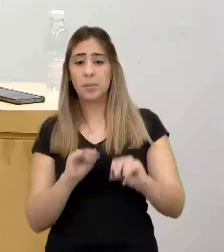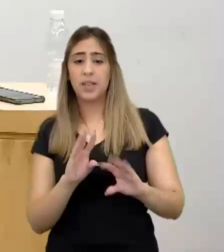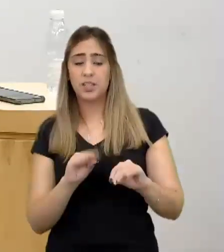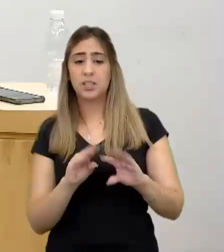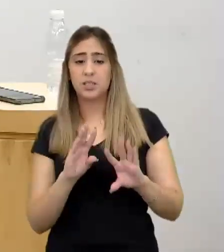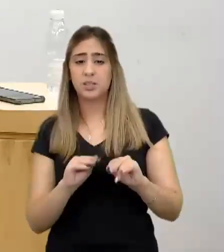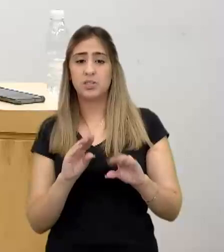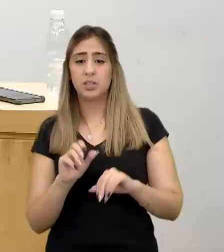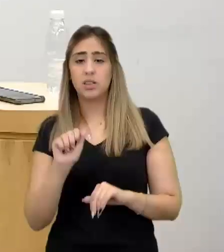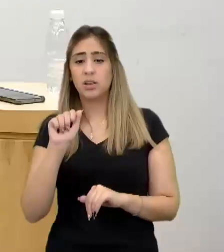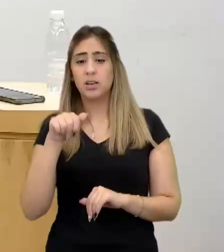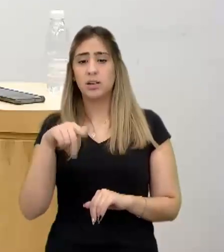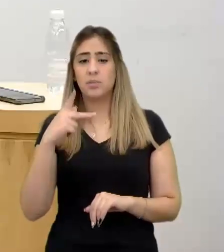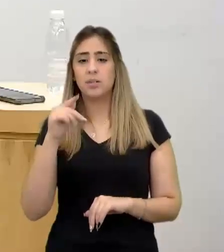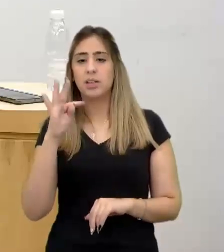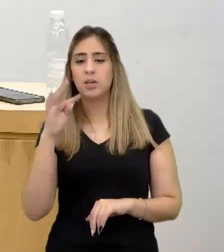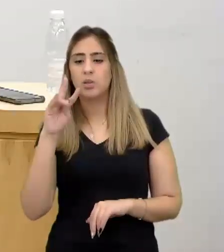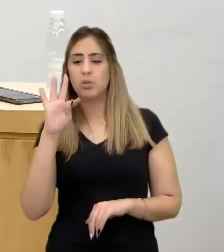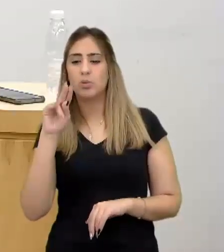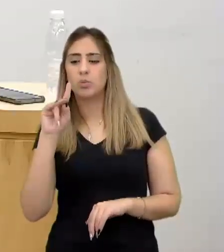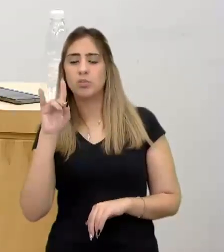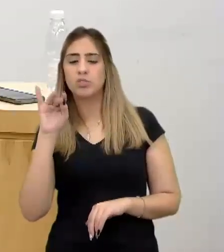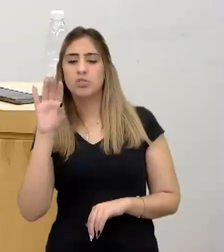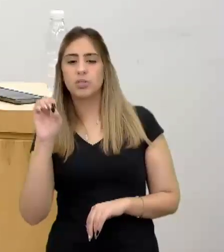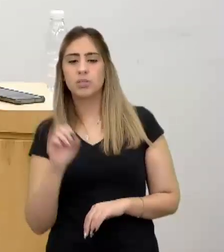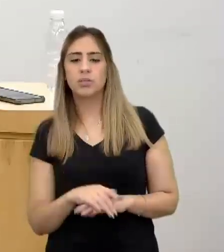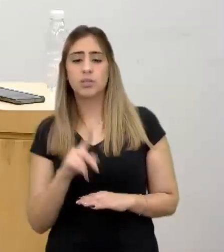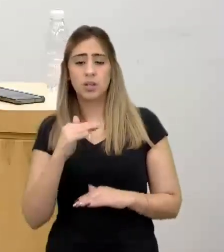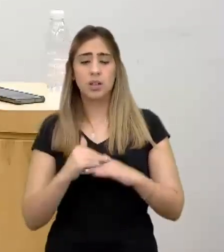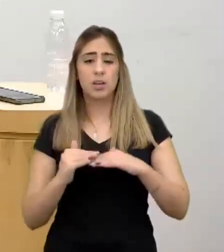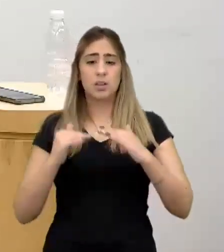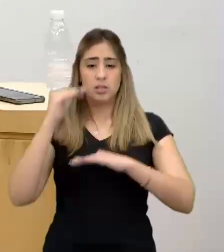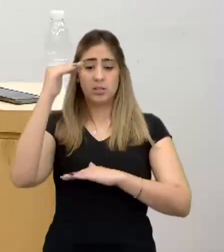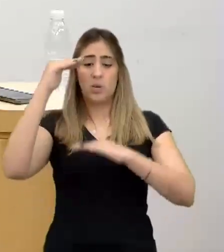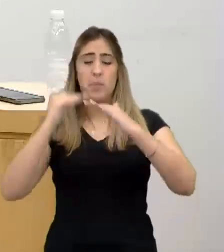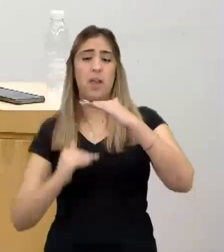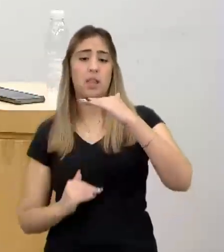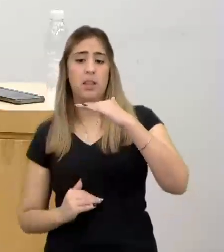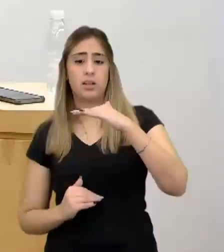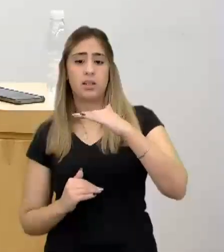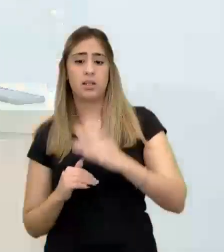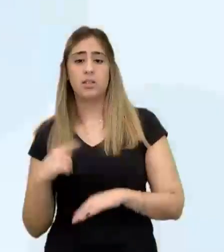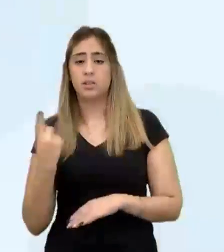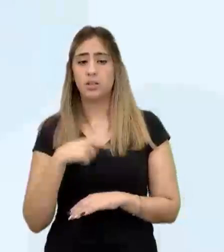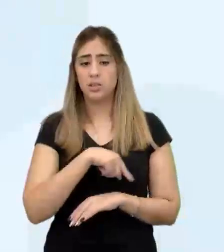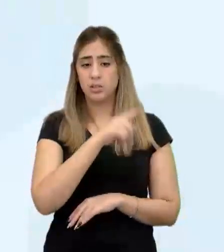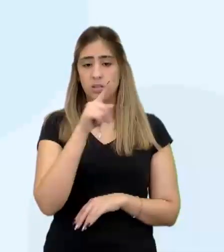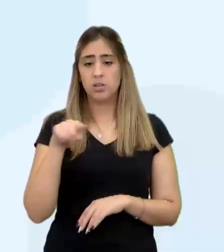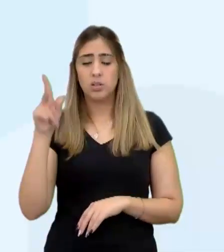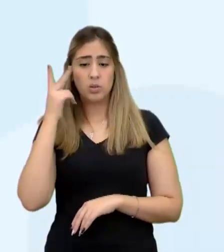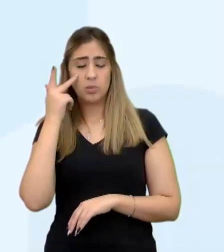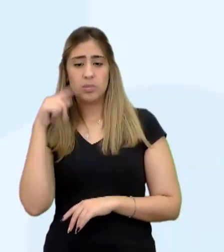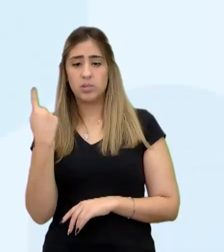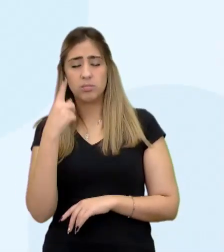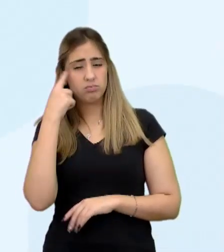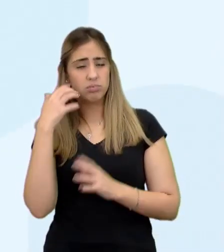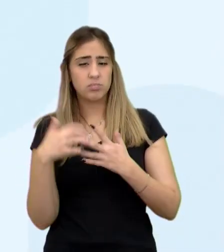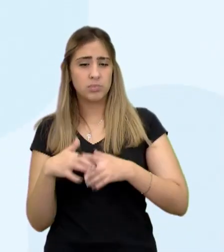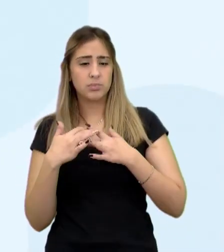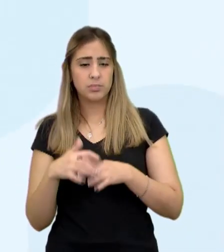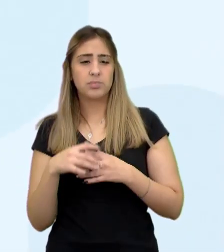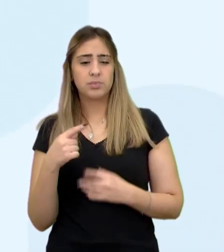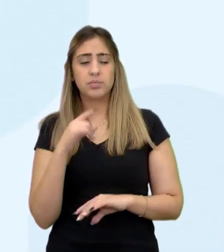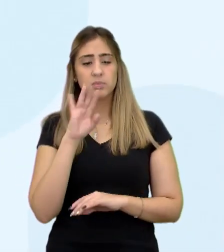na amplitude. A amplitude da onda é o quanto ela sobe e o quanto ela desce. A nossa onda, normalmente, se você pensar na função